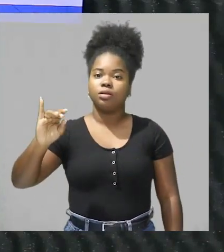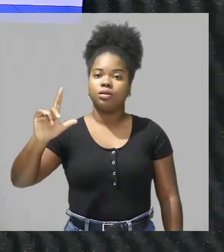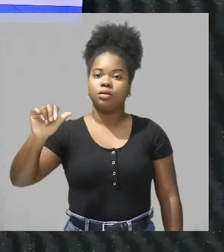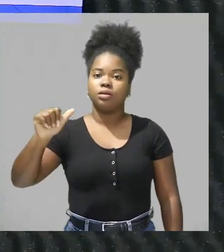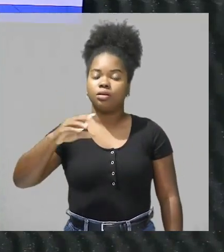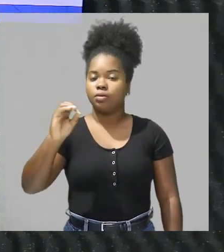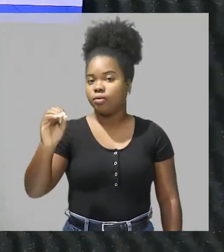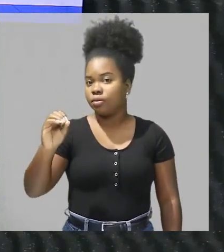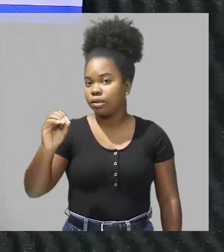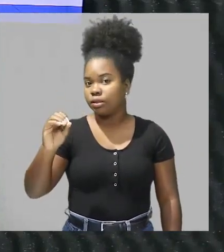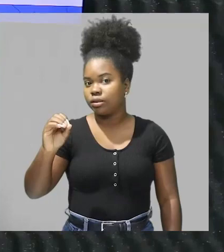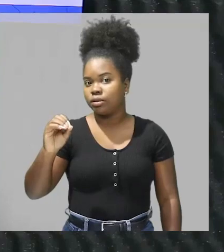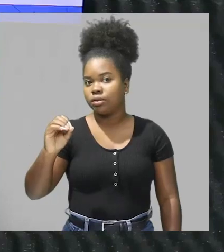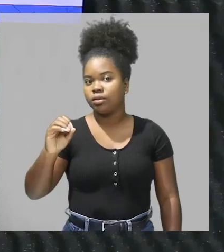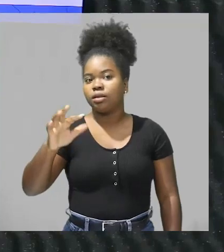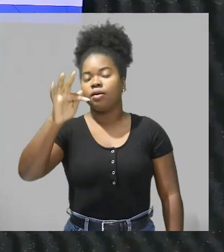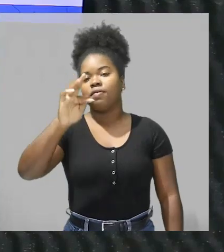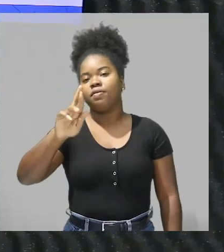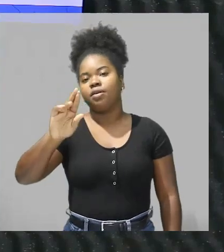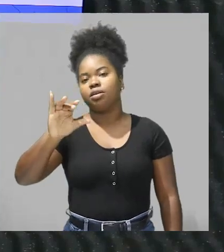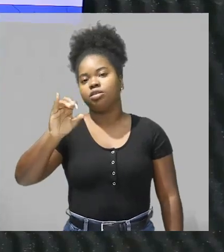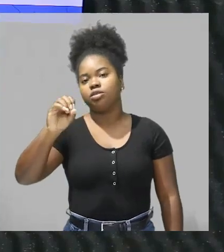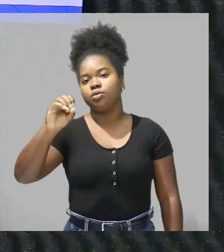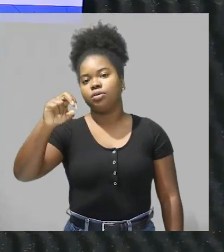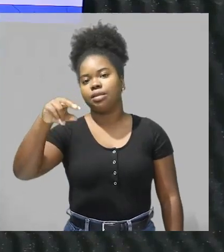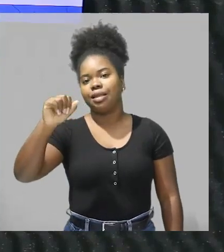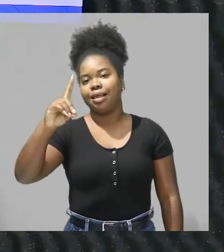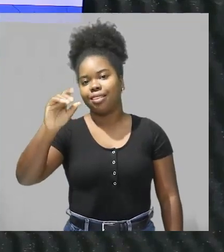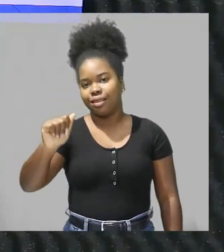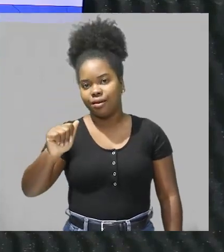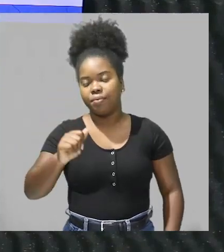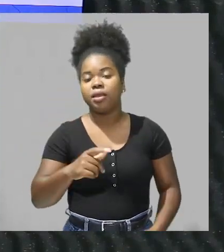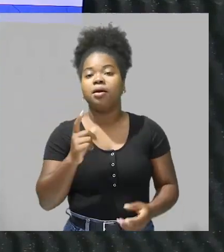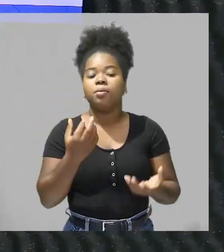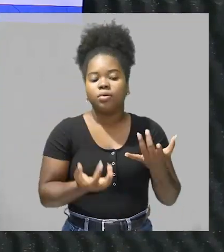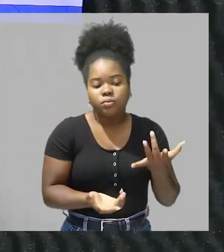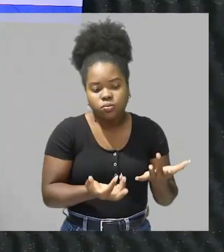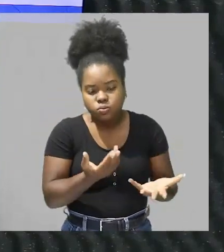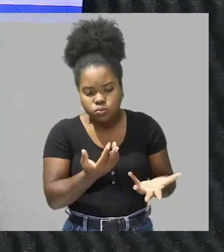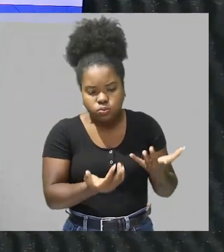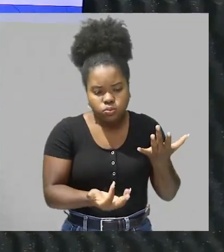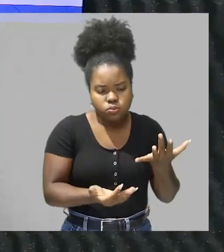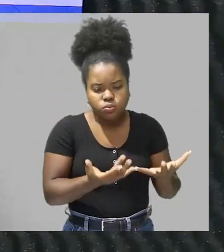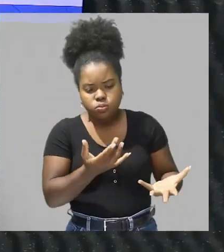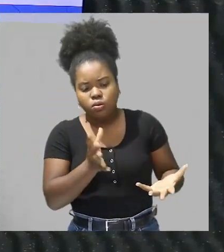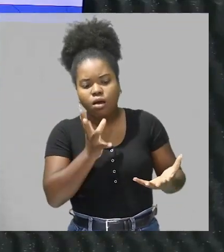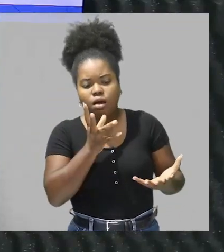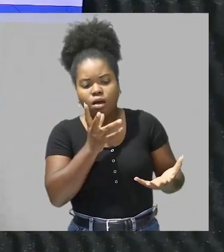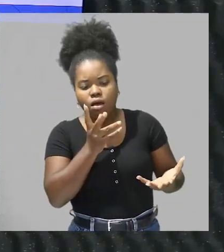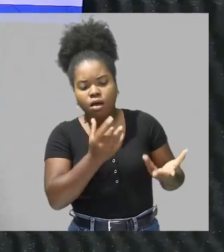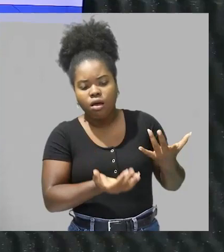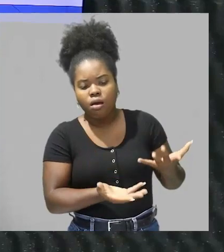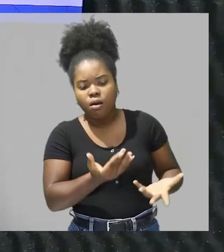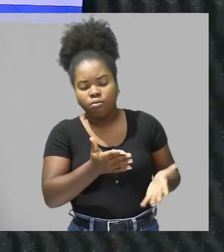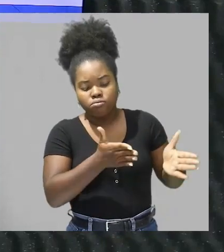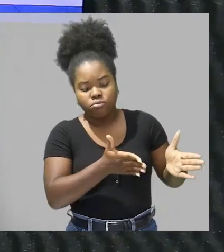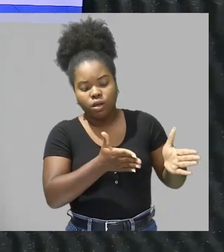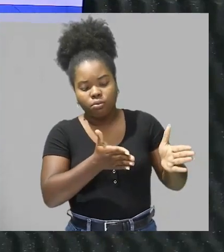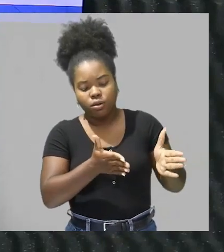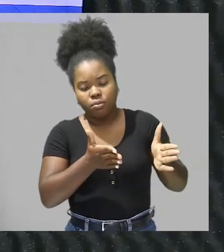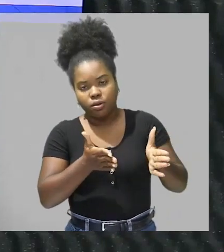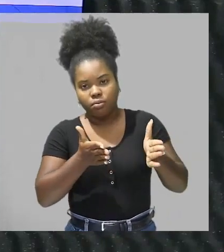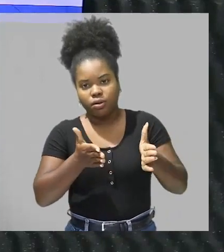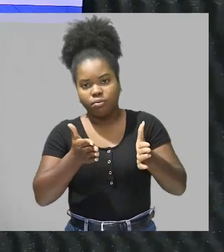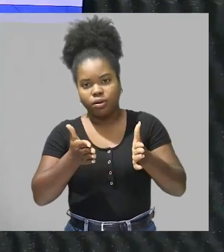destilação fracionada porque nós vamos aquecendo aos poucos certo de forma gradativa